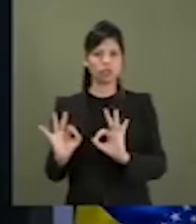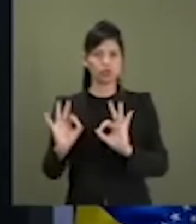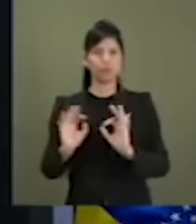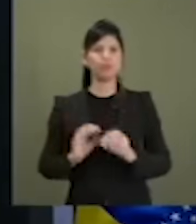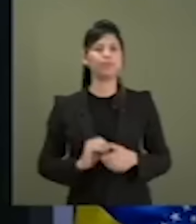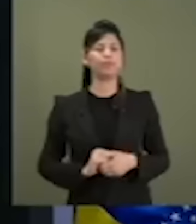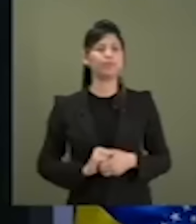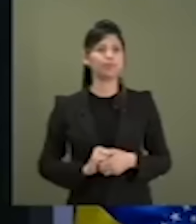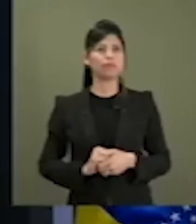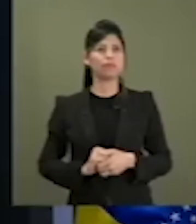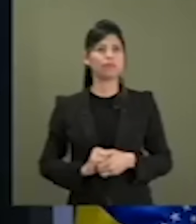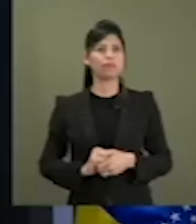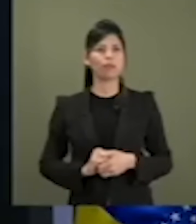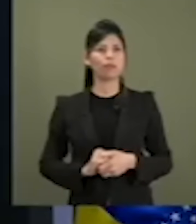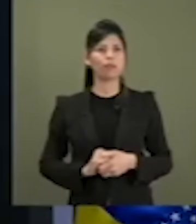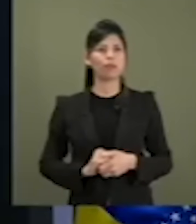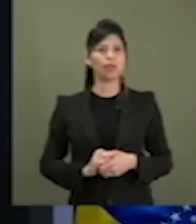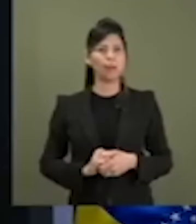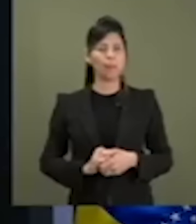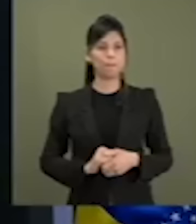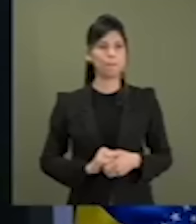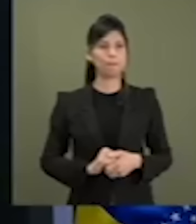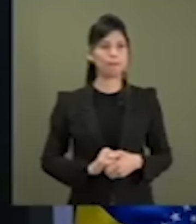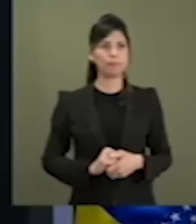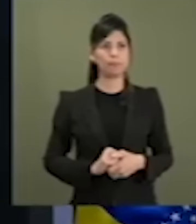queria iniciar minha fala, senhor presidente,